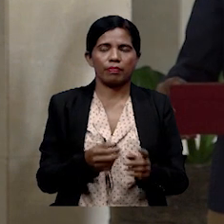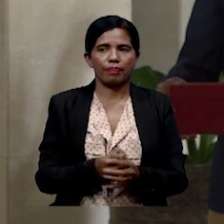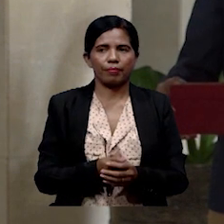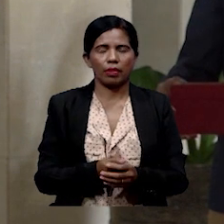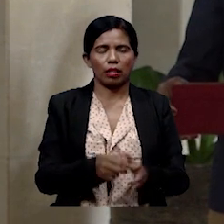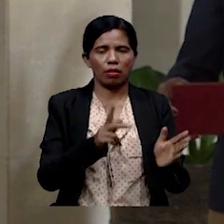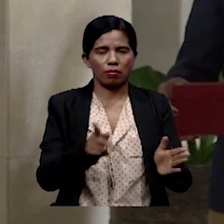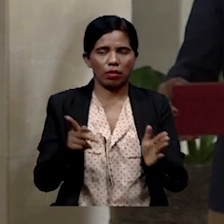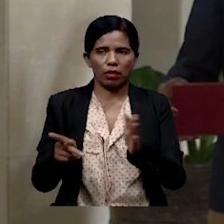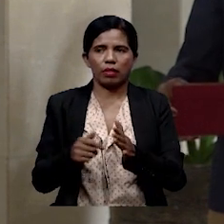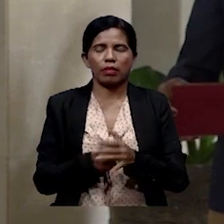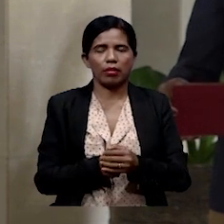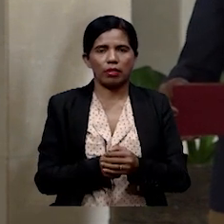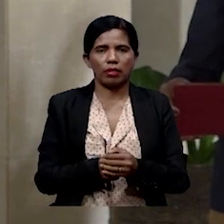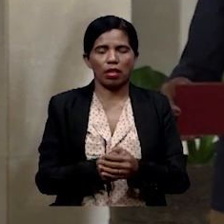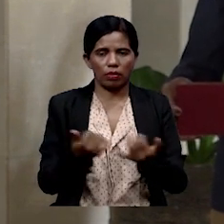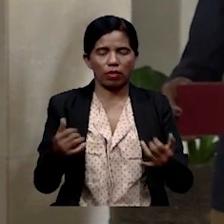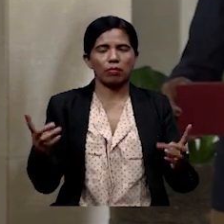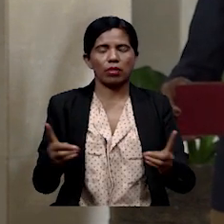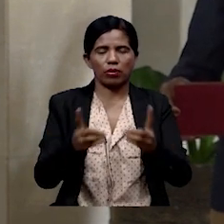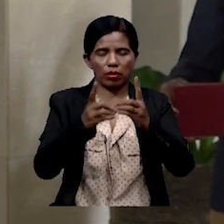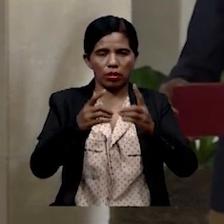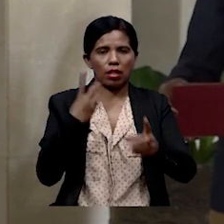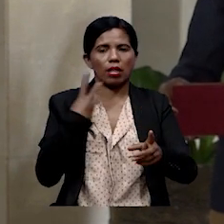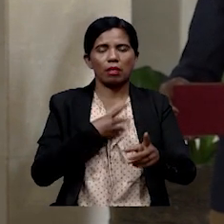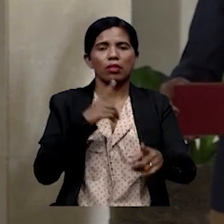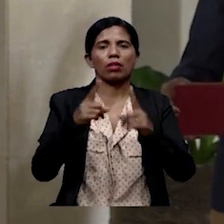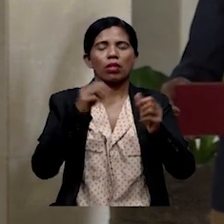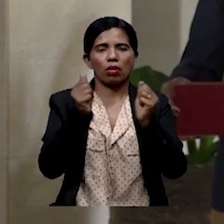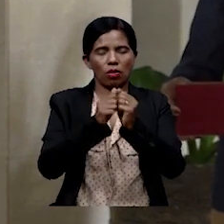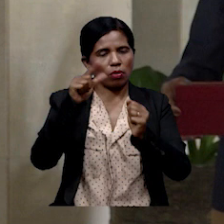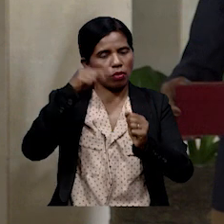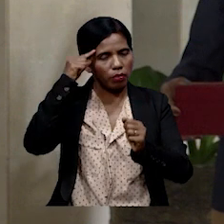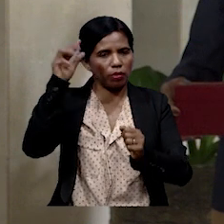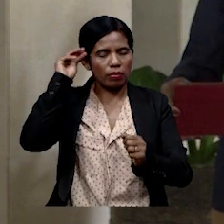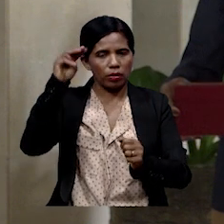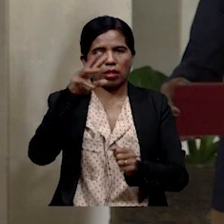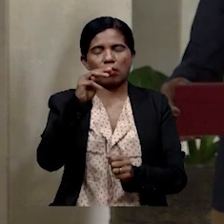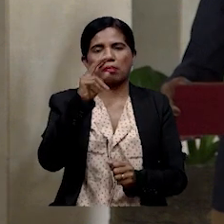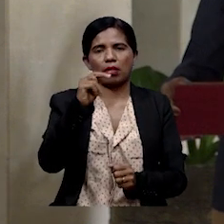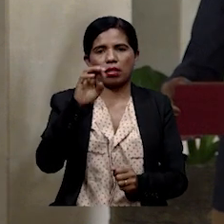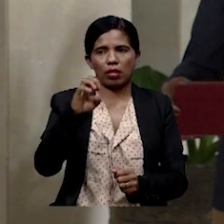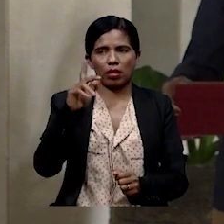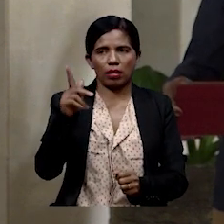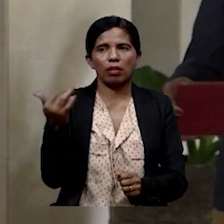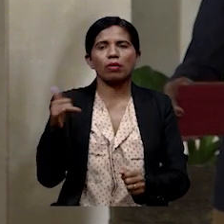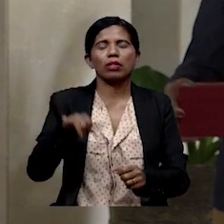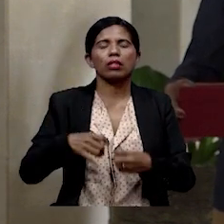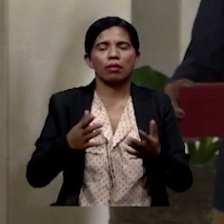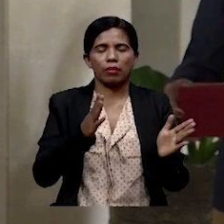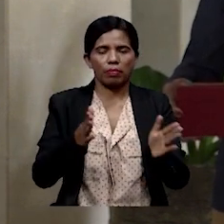Plano, agora senhor presidente, a mim sei pela sei colher o governo, ministro estrangeiro para o ensapel preparar serne visa.